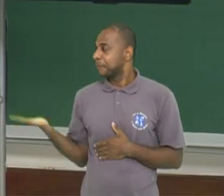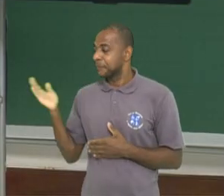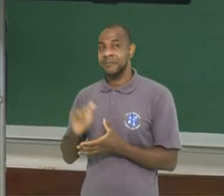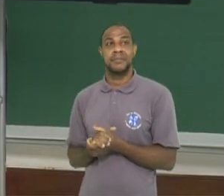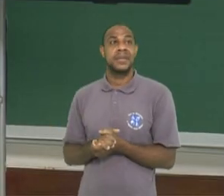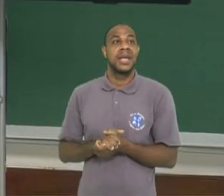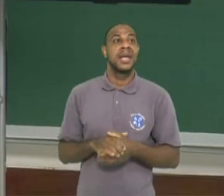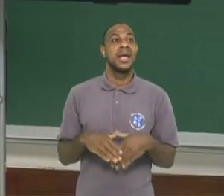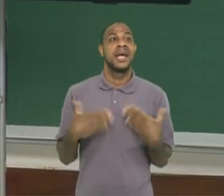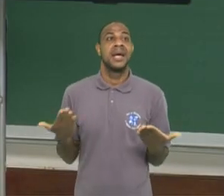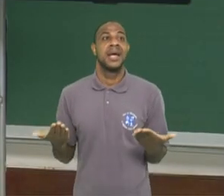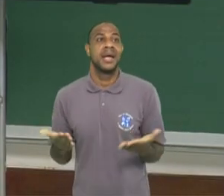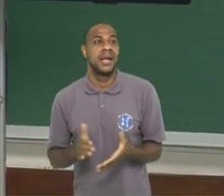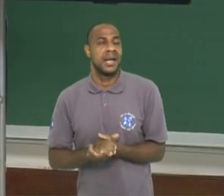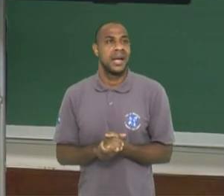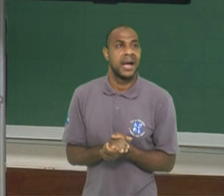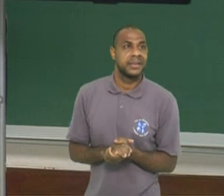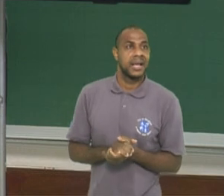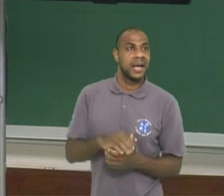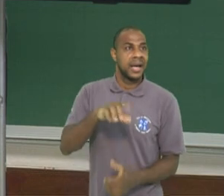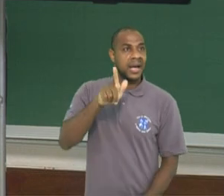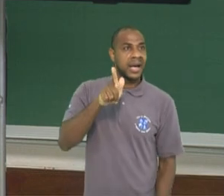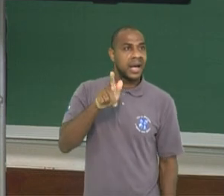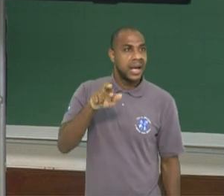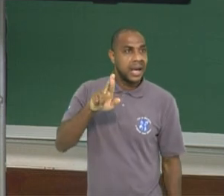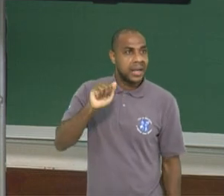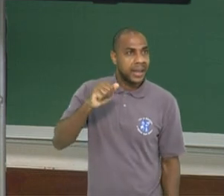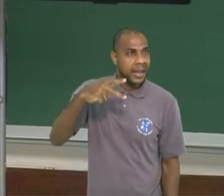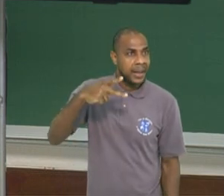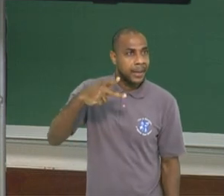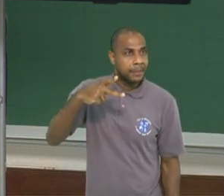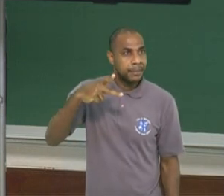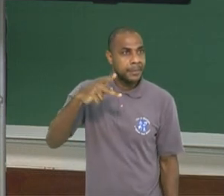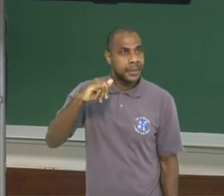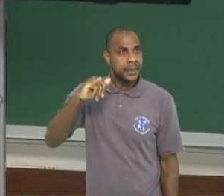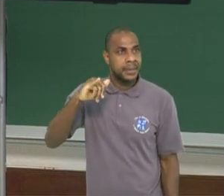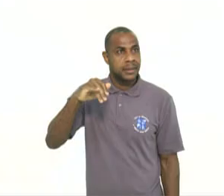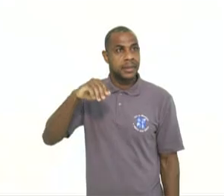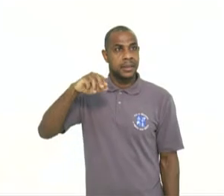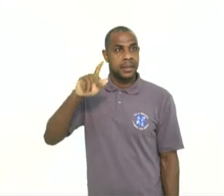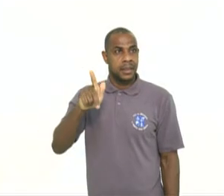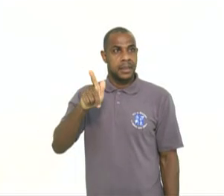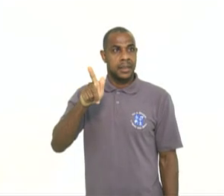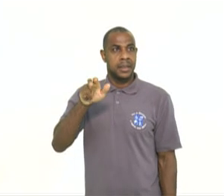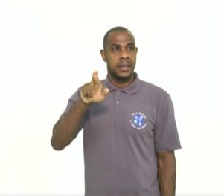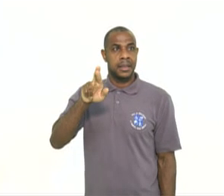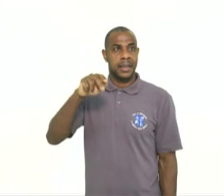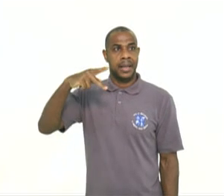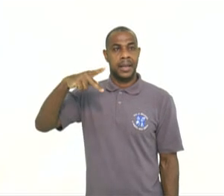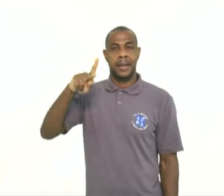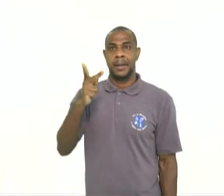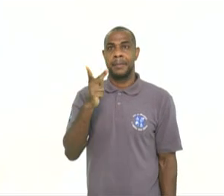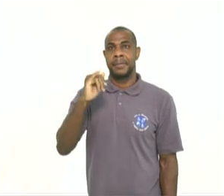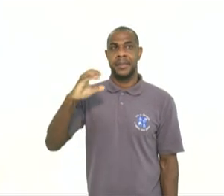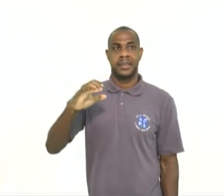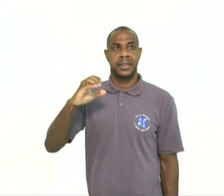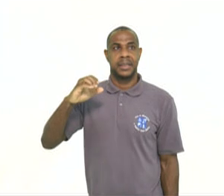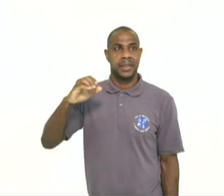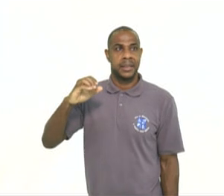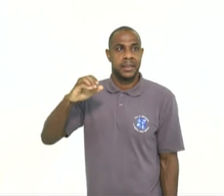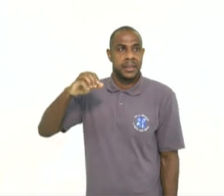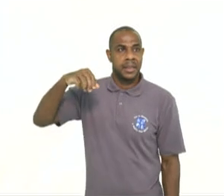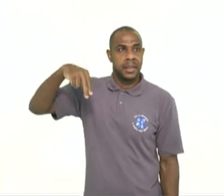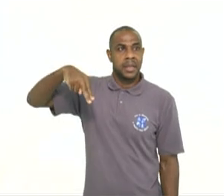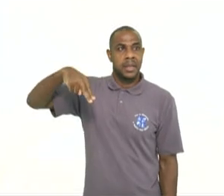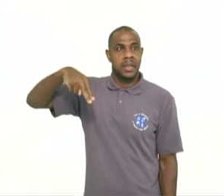grafic9 eu HQ destinado ao público adulto e além disso possuem histórias mais